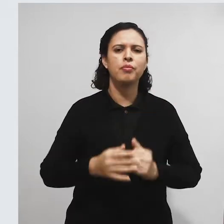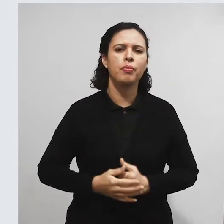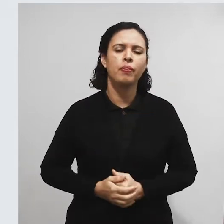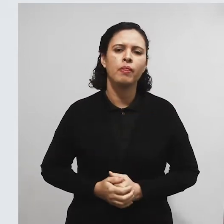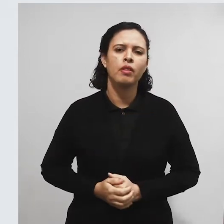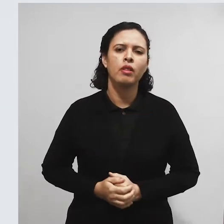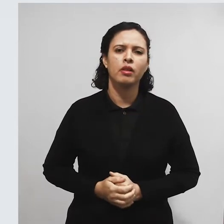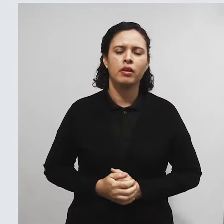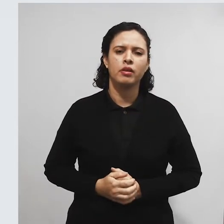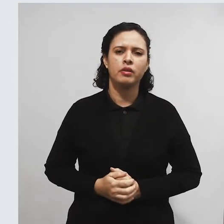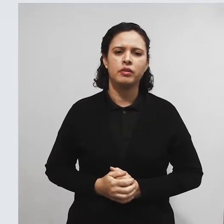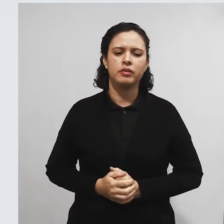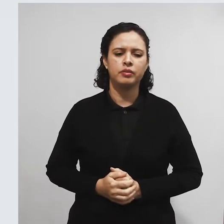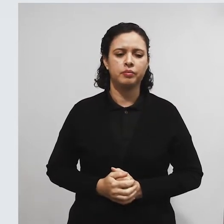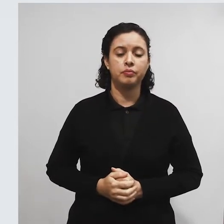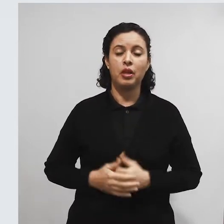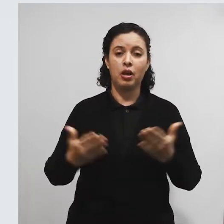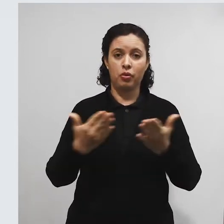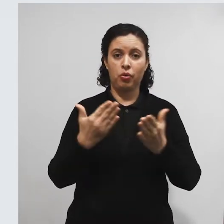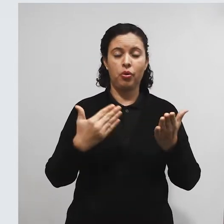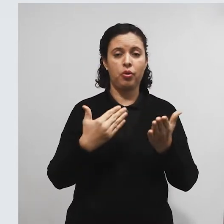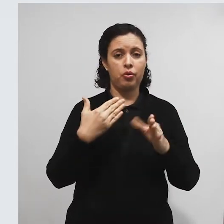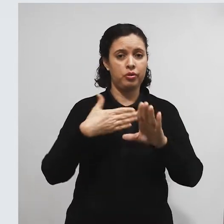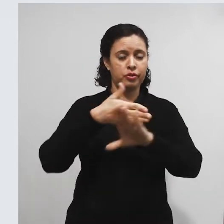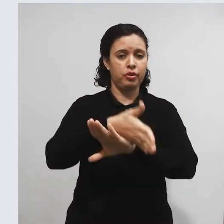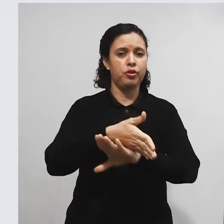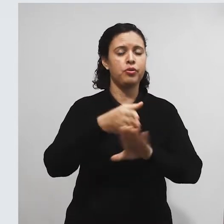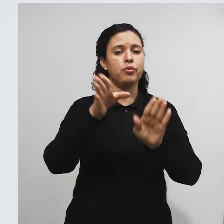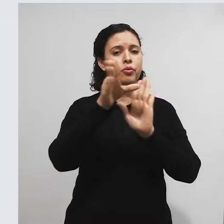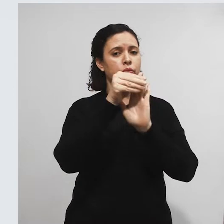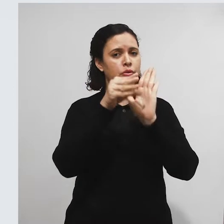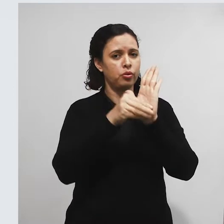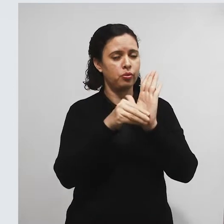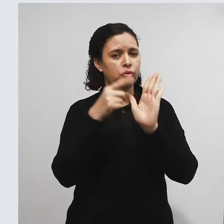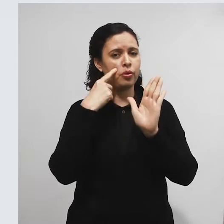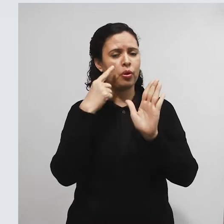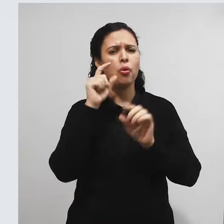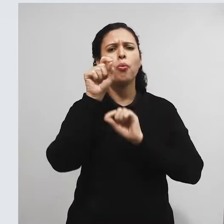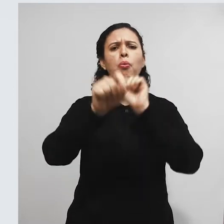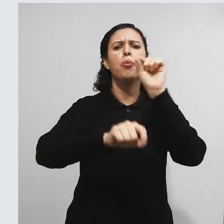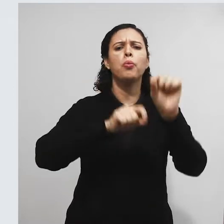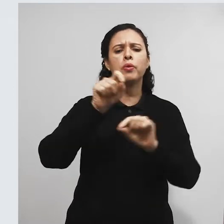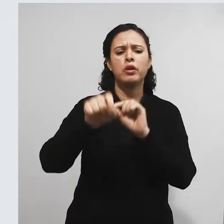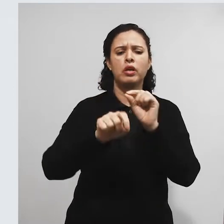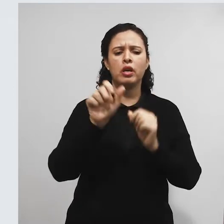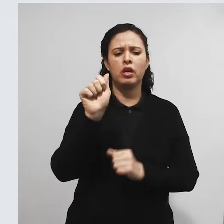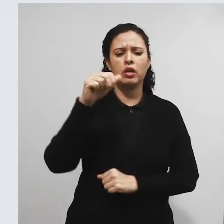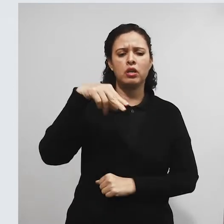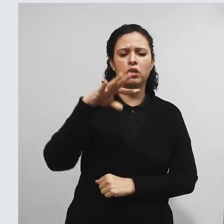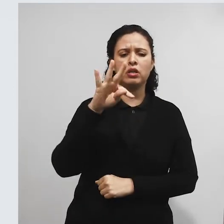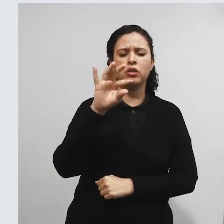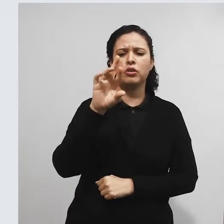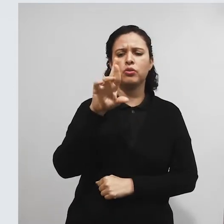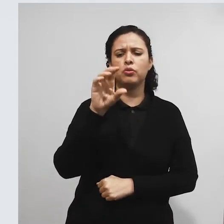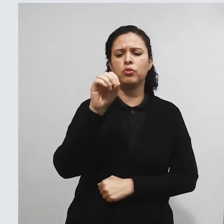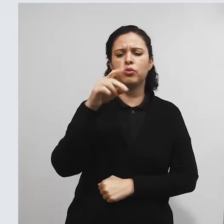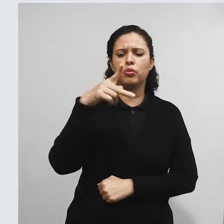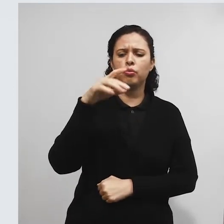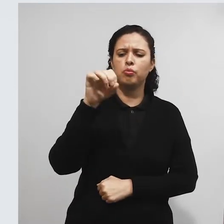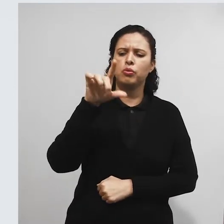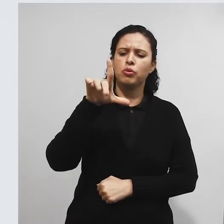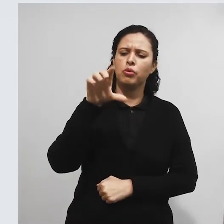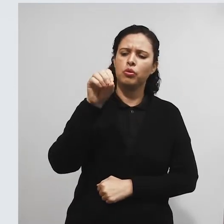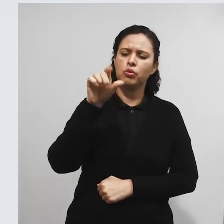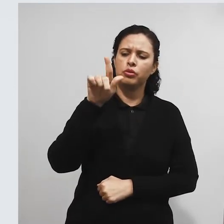vocês. Muito bem, entrando de fato aqui no nosso elemento. O que é a antropologia?